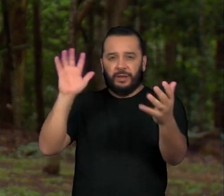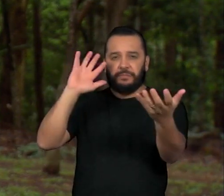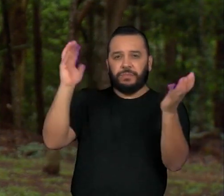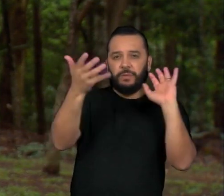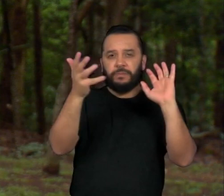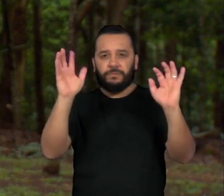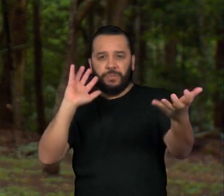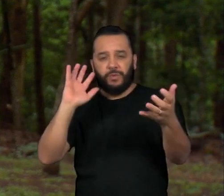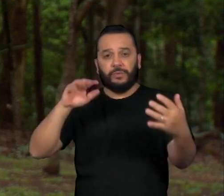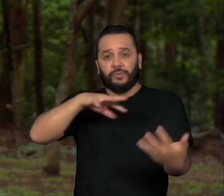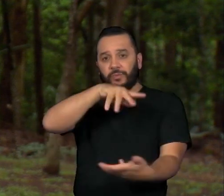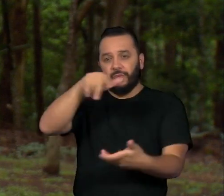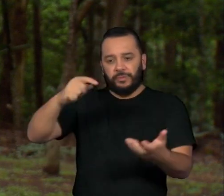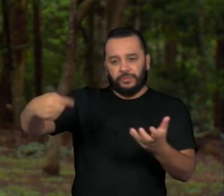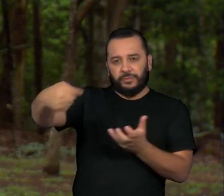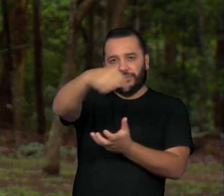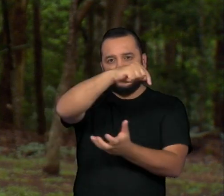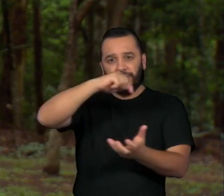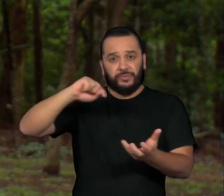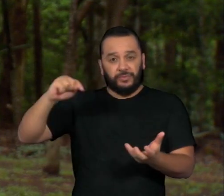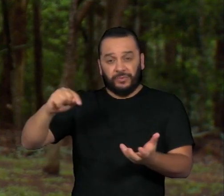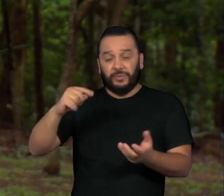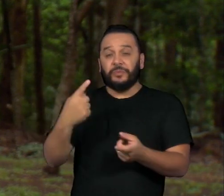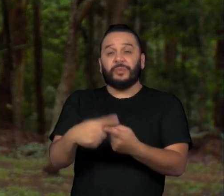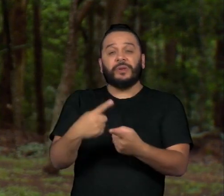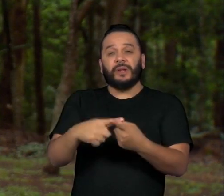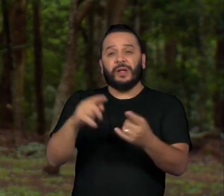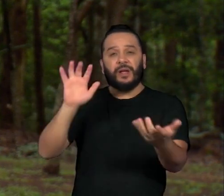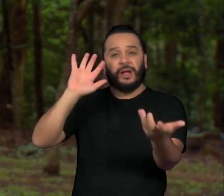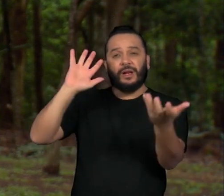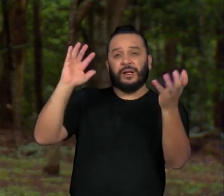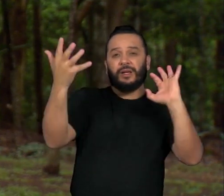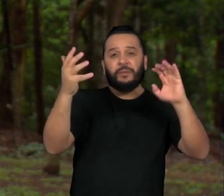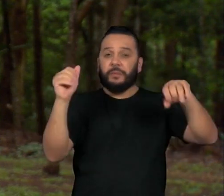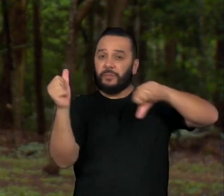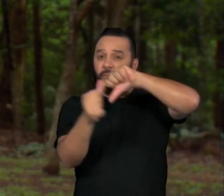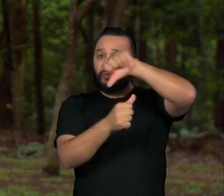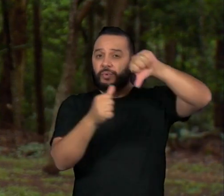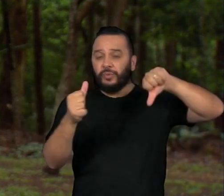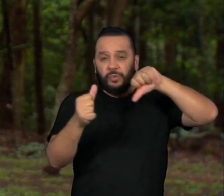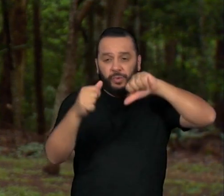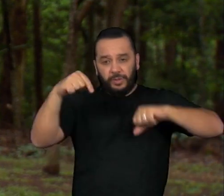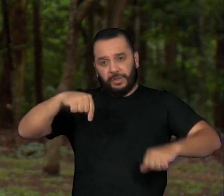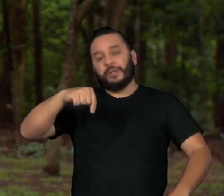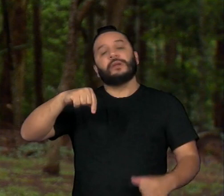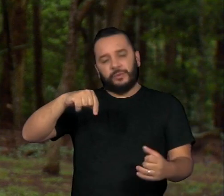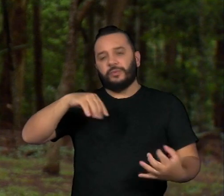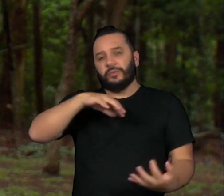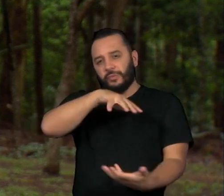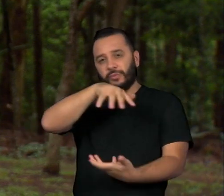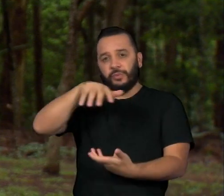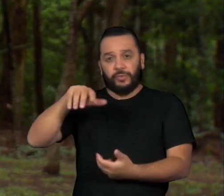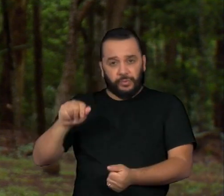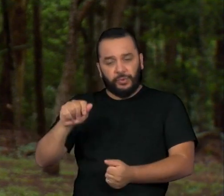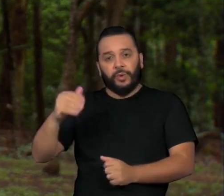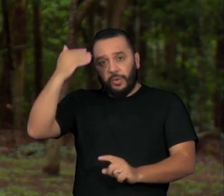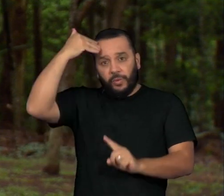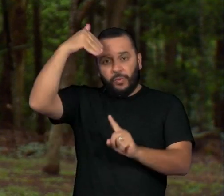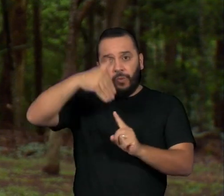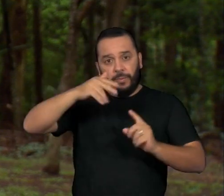e intensos. A humanidade alterou o clima no planeta e as consequências já são sentidas por